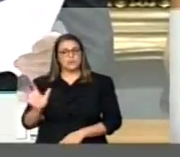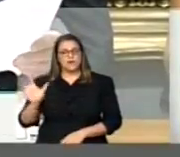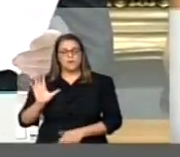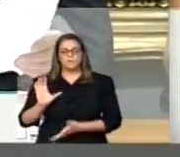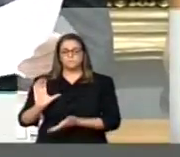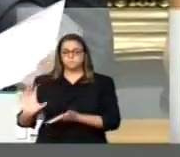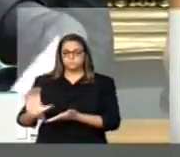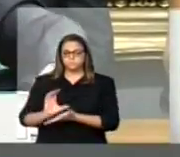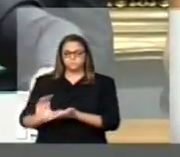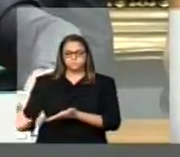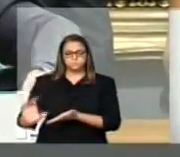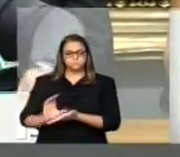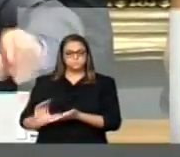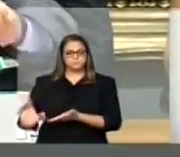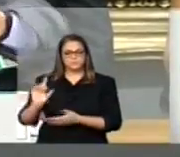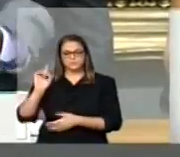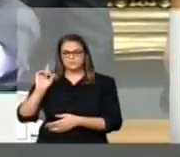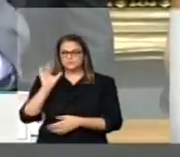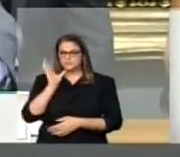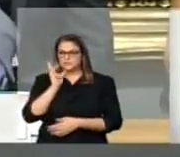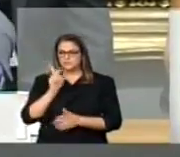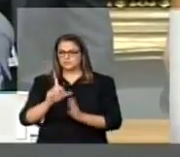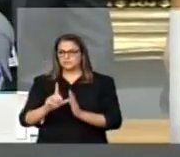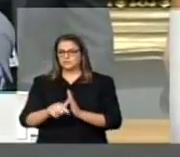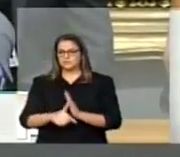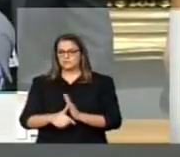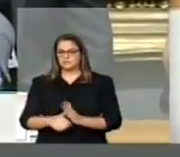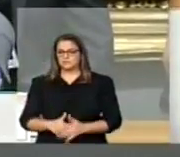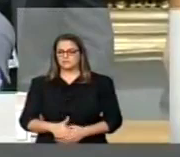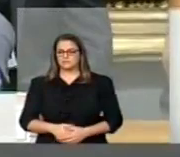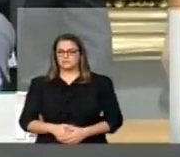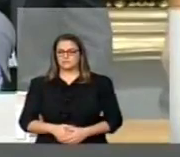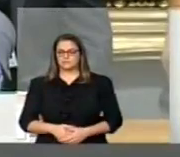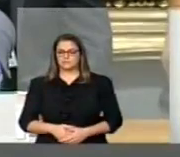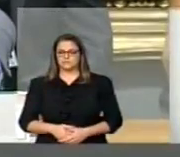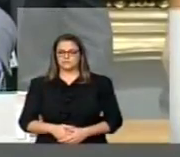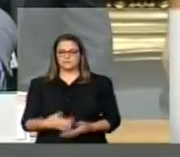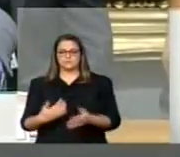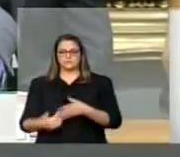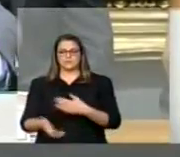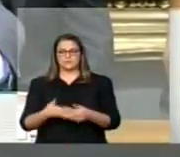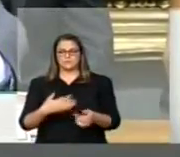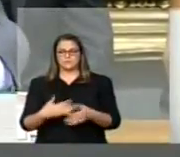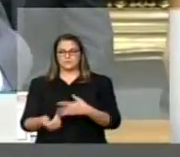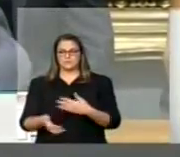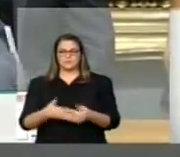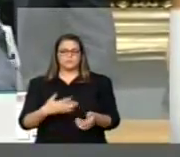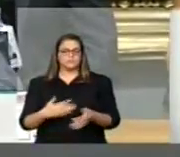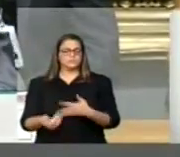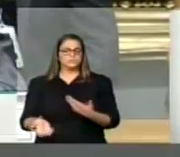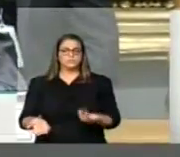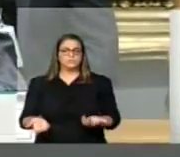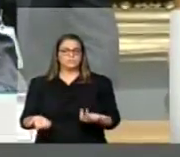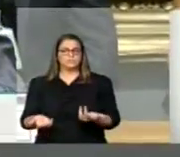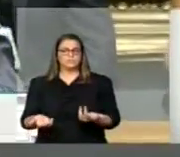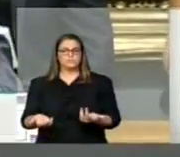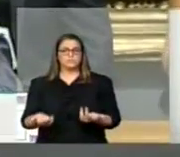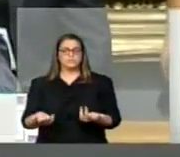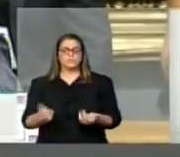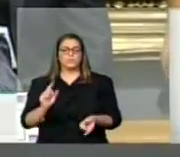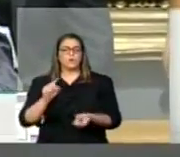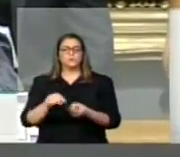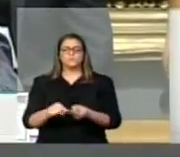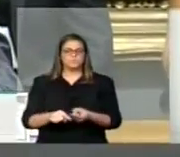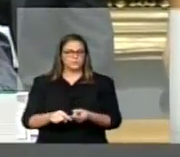recursos ao Banco do Brasil, independentemente da denominação que porventura lhe tenha sido